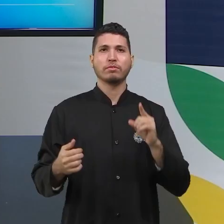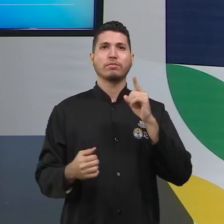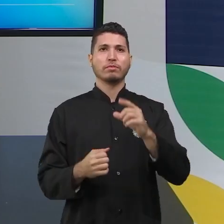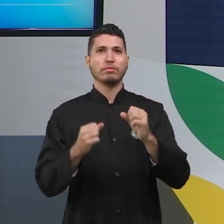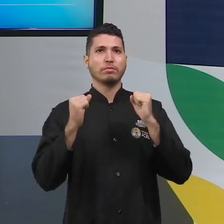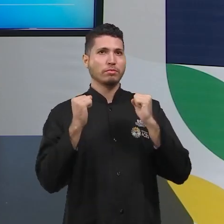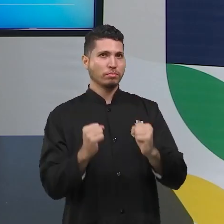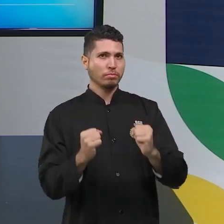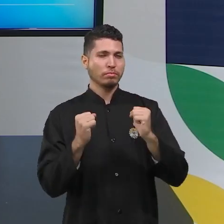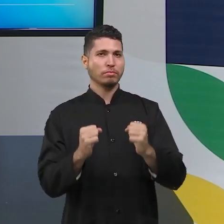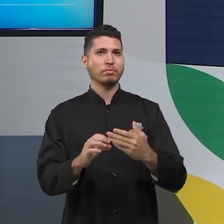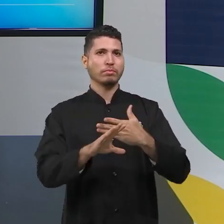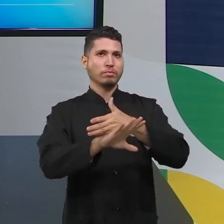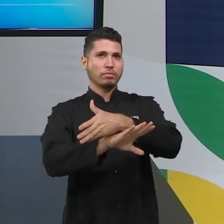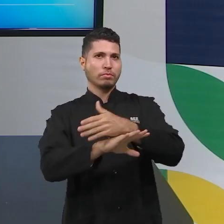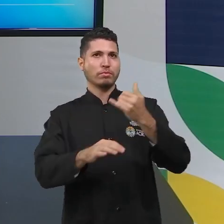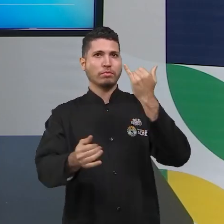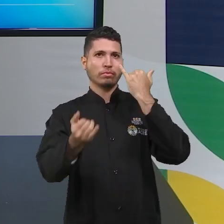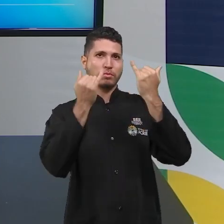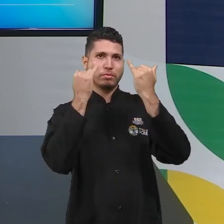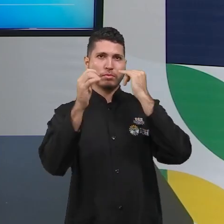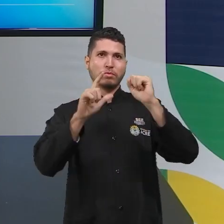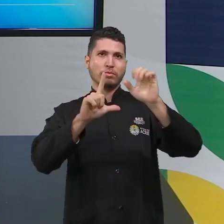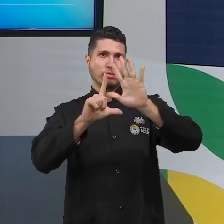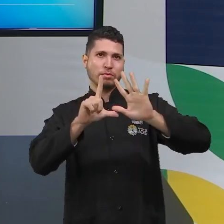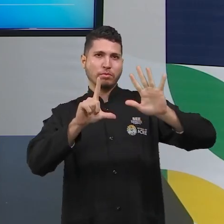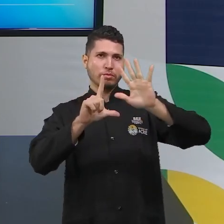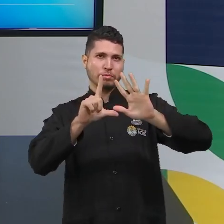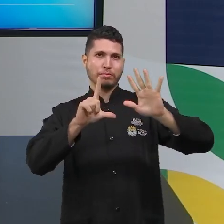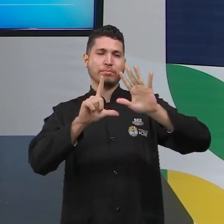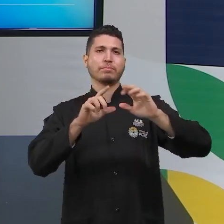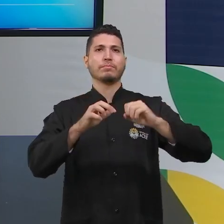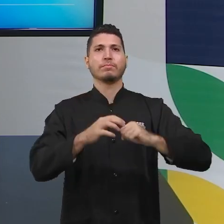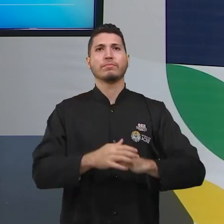estar acessando essas informações na nossa plataforma digital